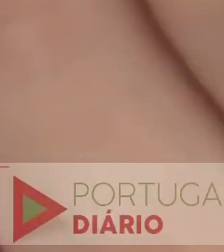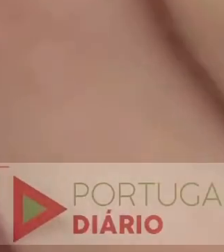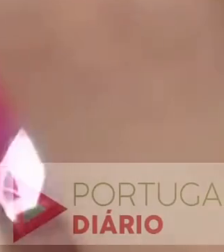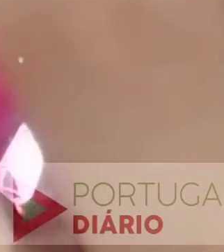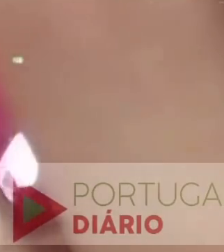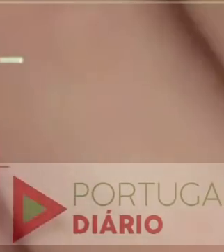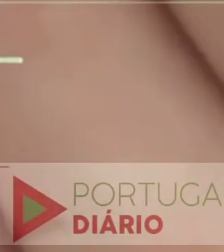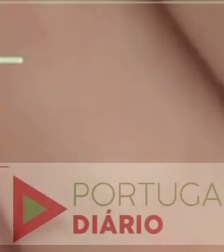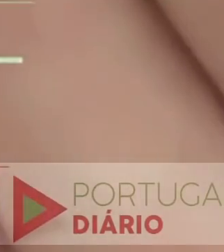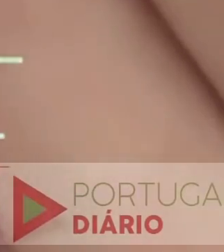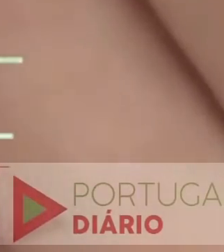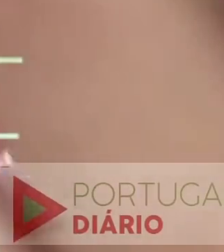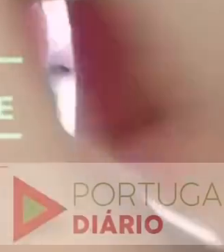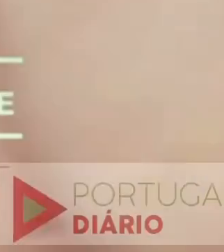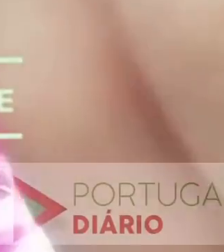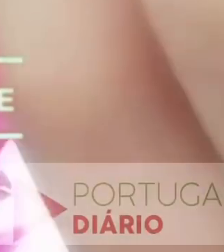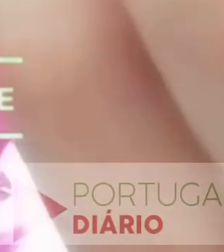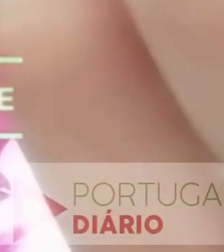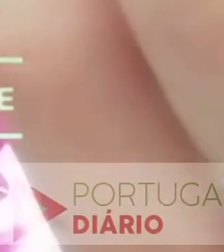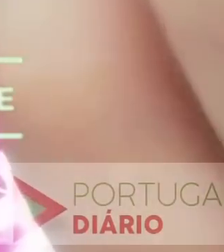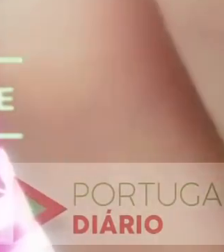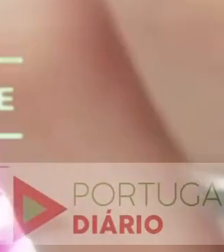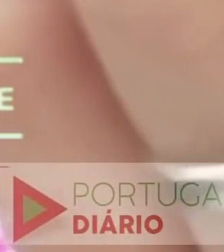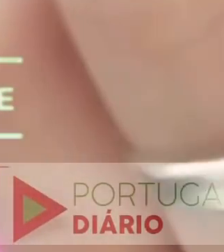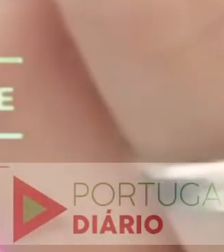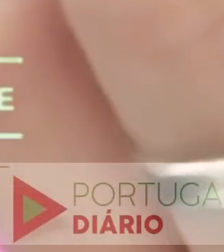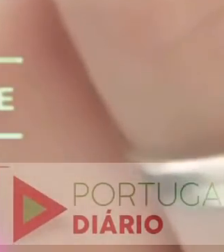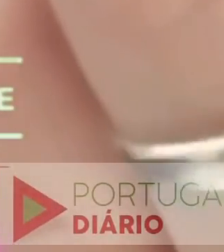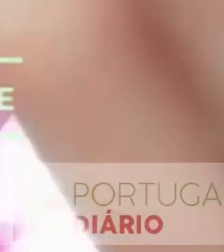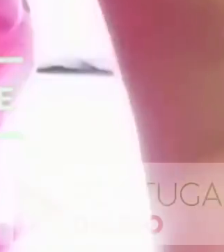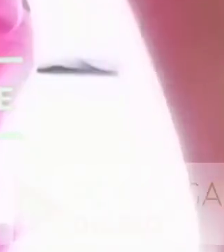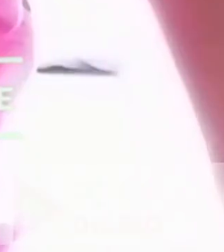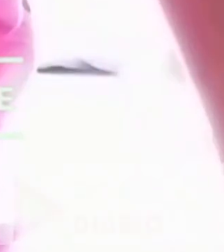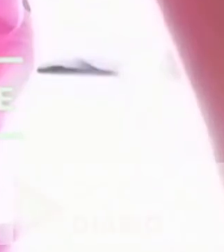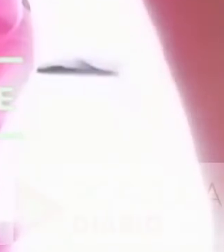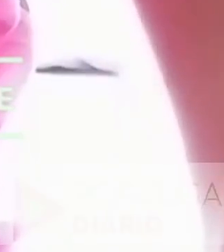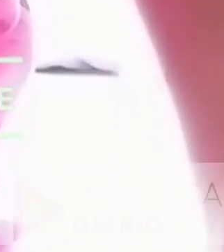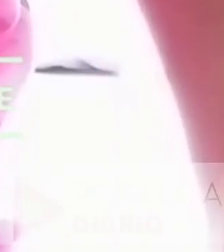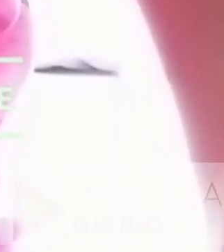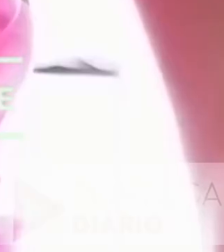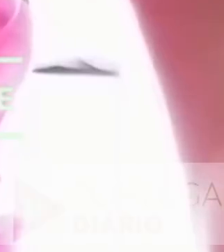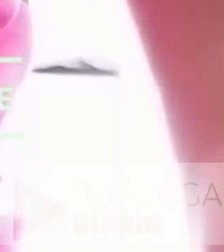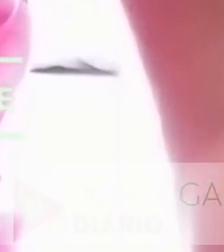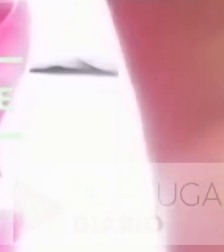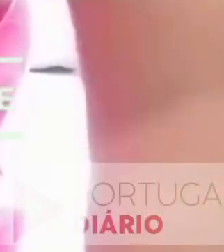Tchauzinho. Único canal de Portugal, convido